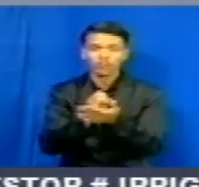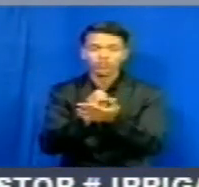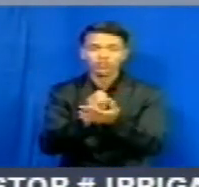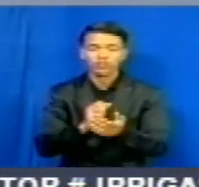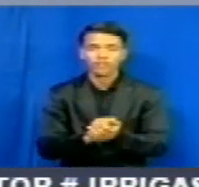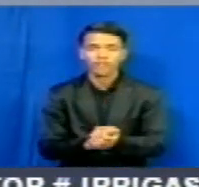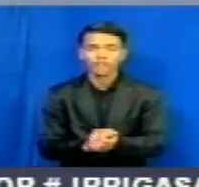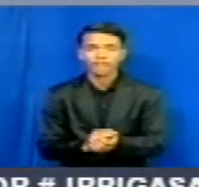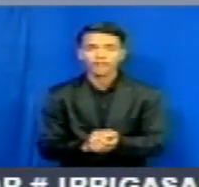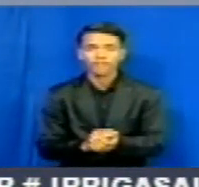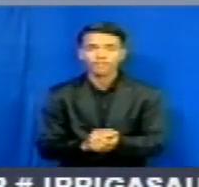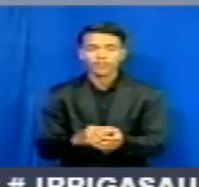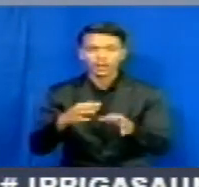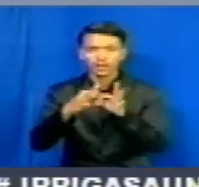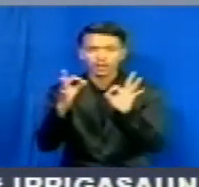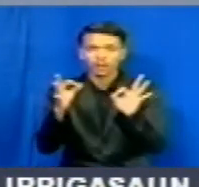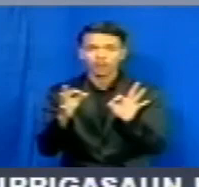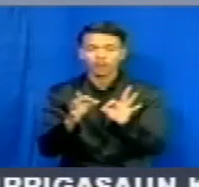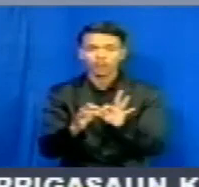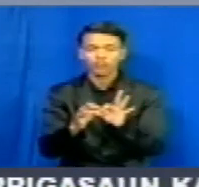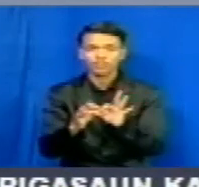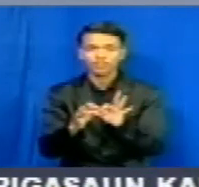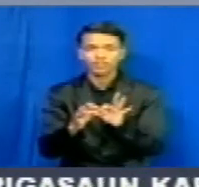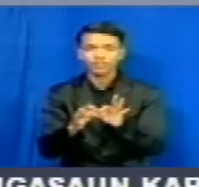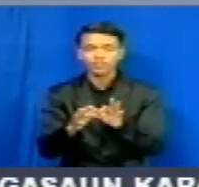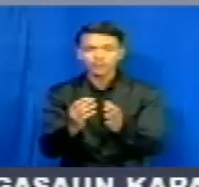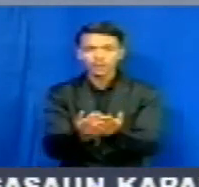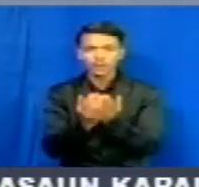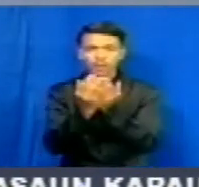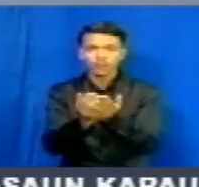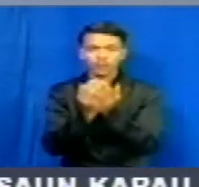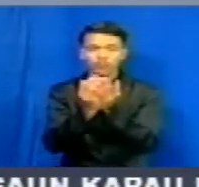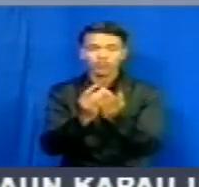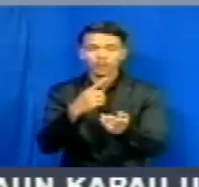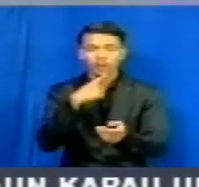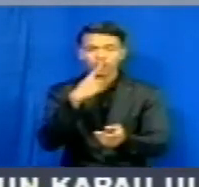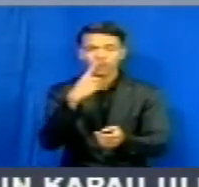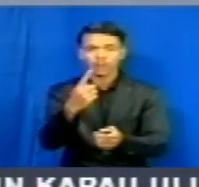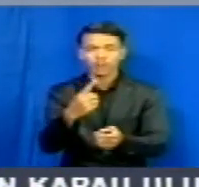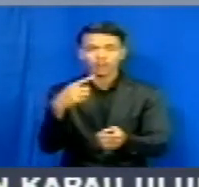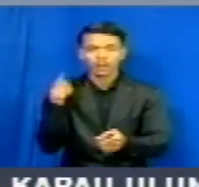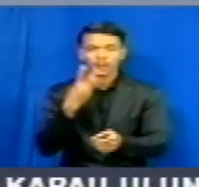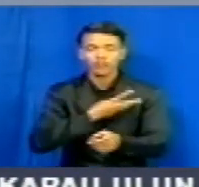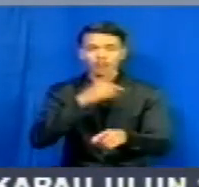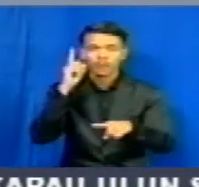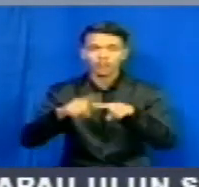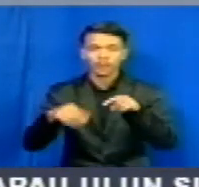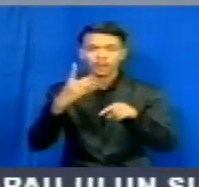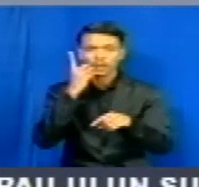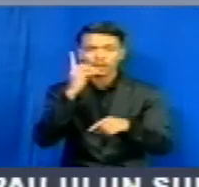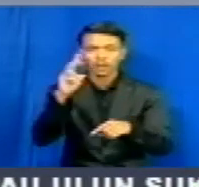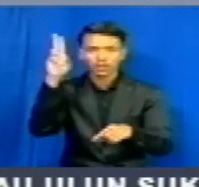controla. Estaleiro, né? Recupera, né? Ronemos o Ihoatete reafirma, ita la vele naran